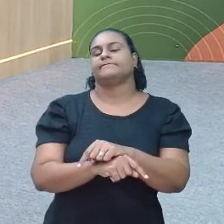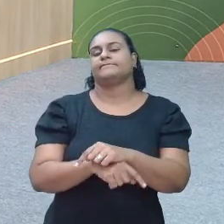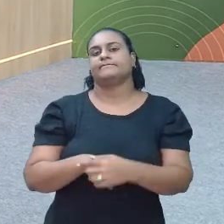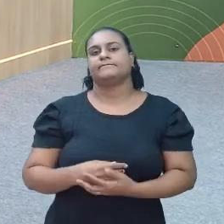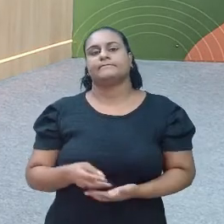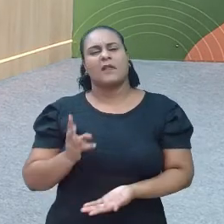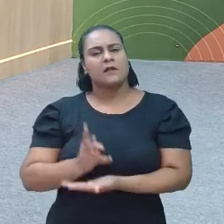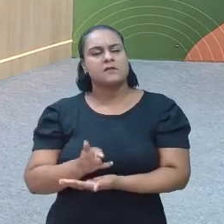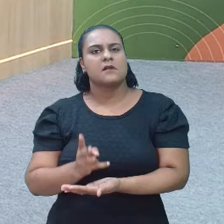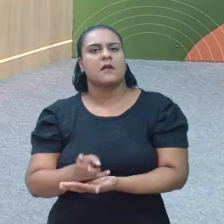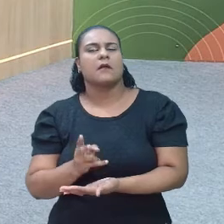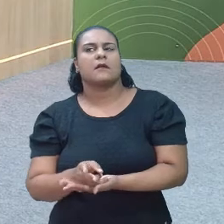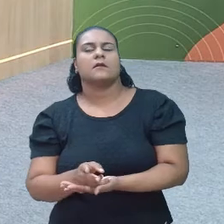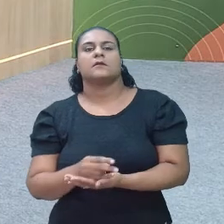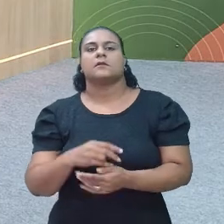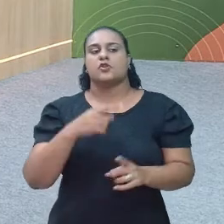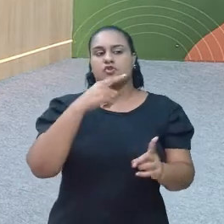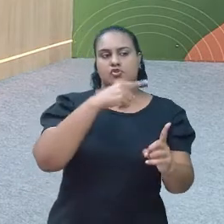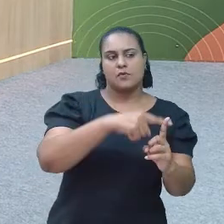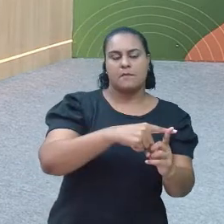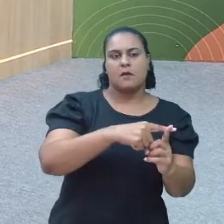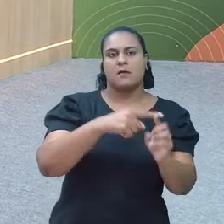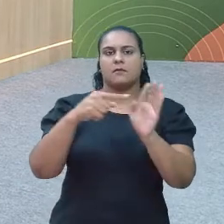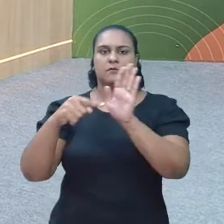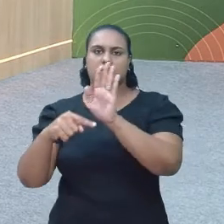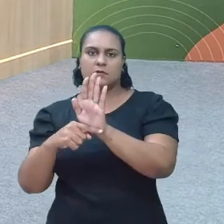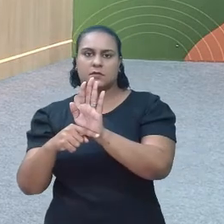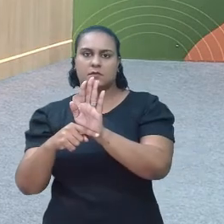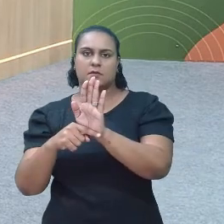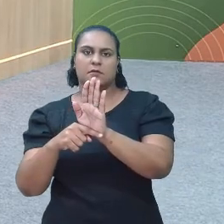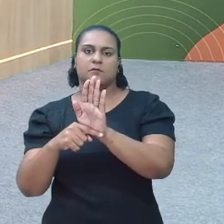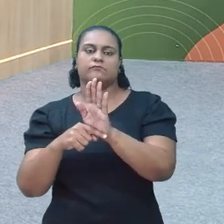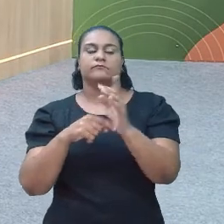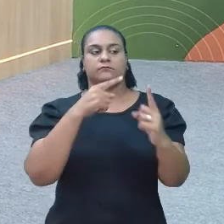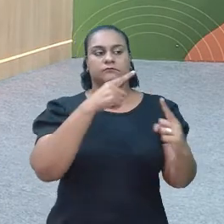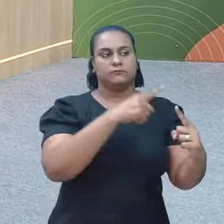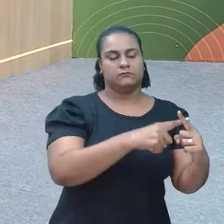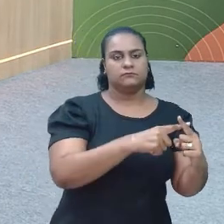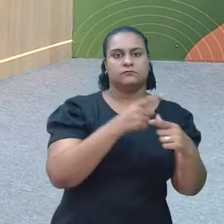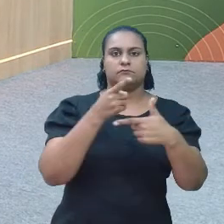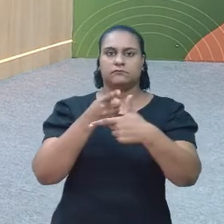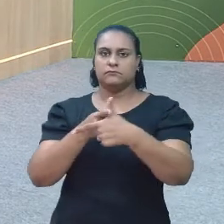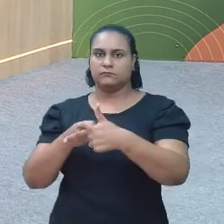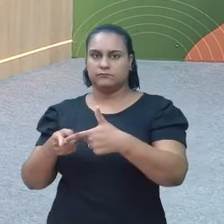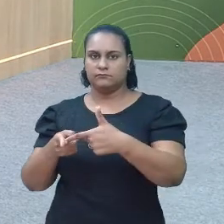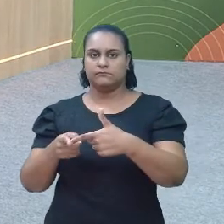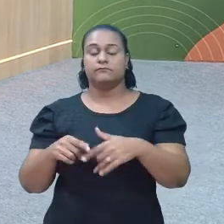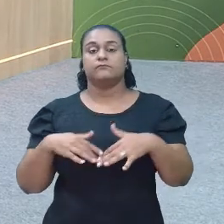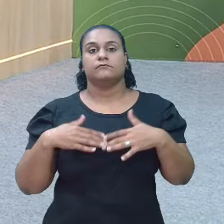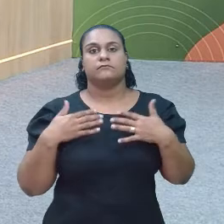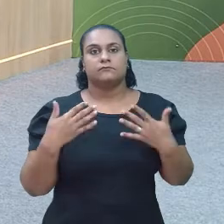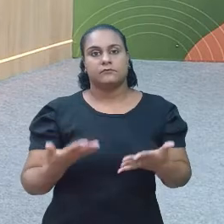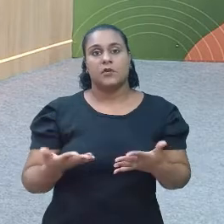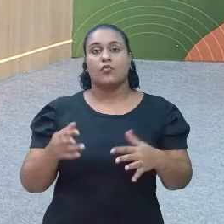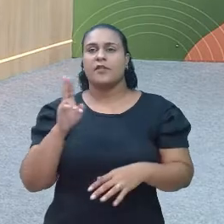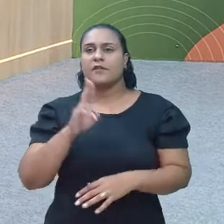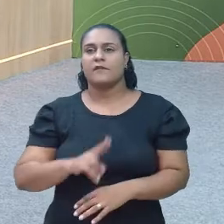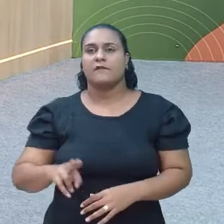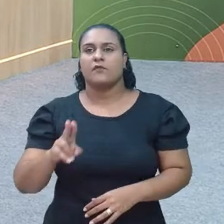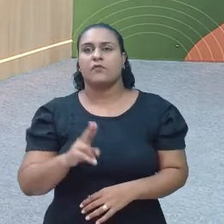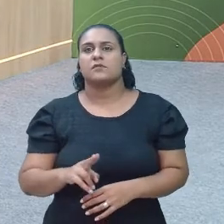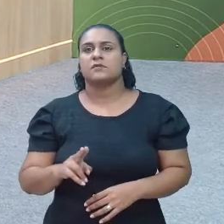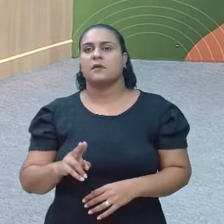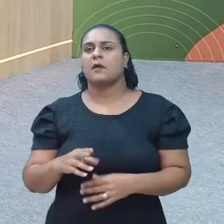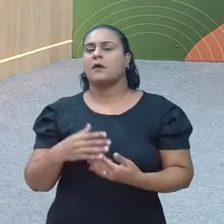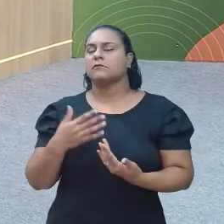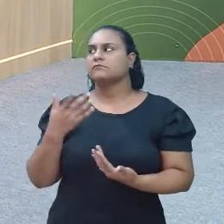princípio, tá certo? Somar, subtrair, multiplicar, dividir com relação a você manipular. Então, quando a gente for manipular aí,